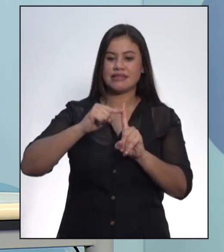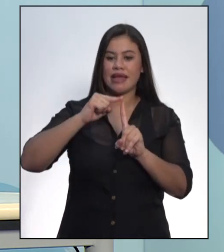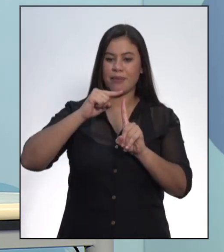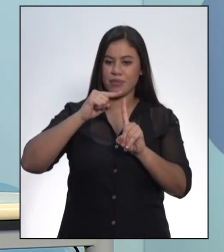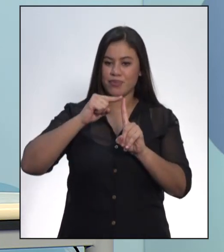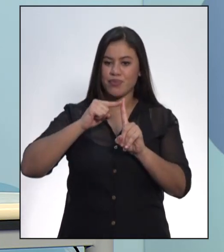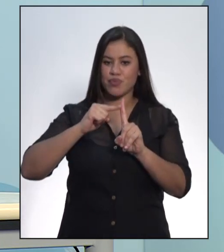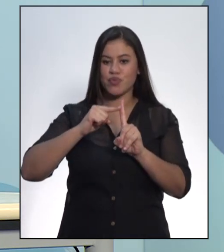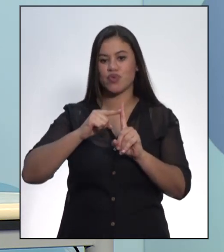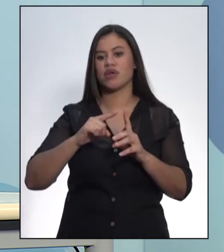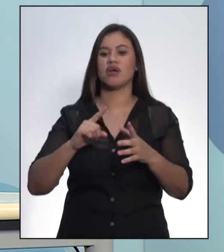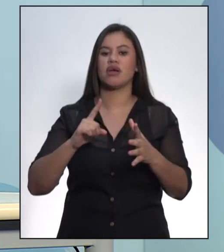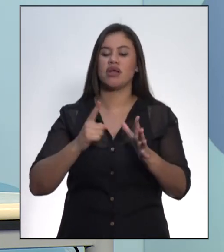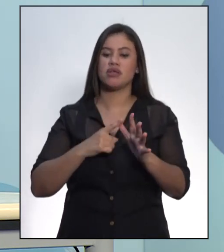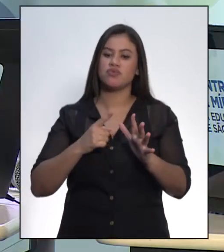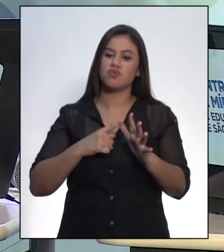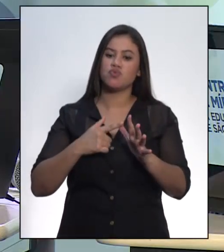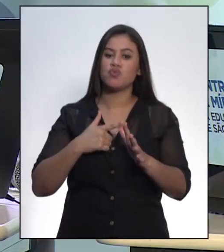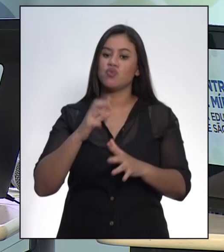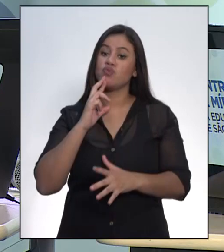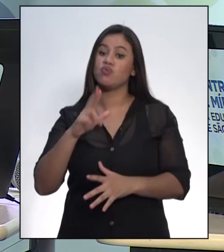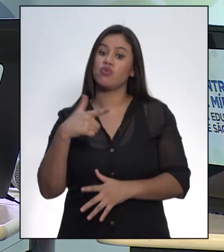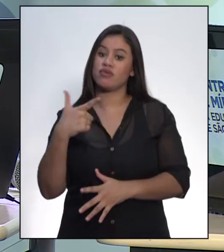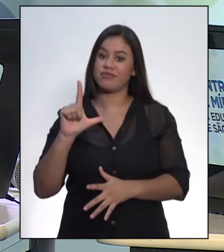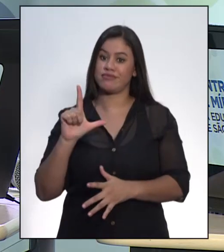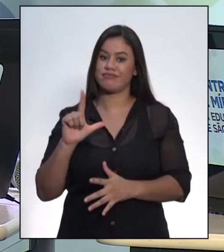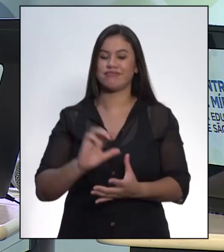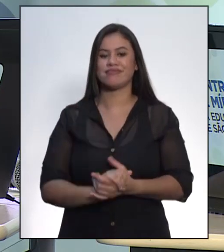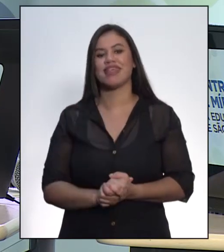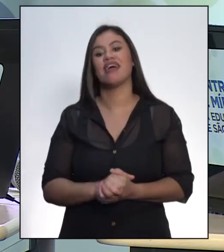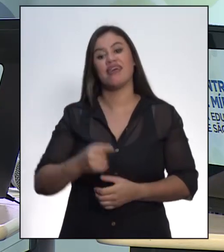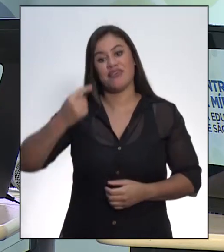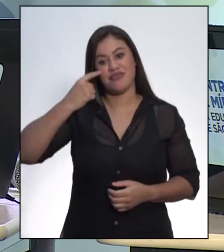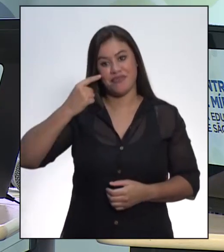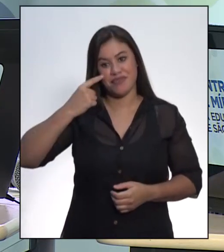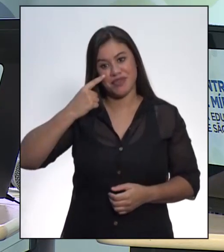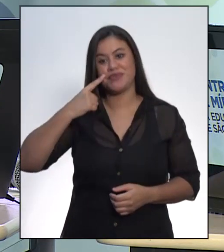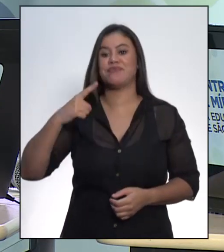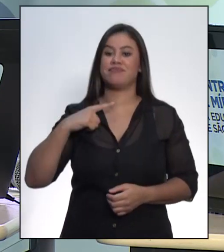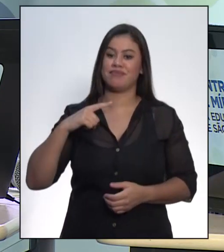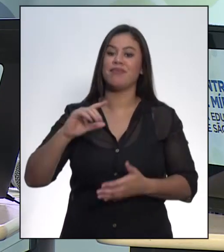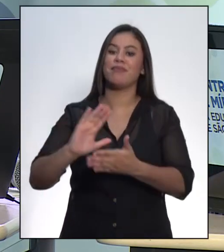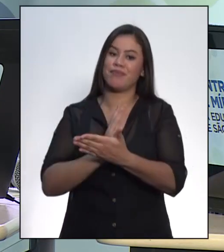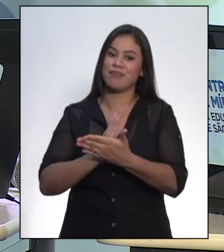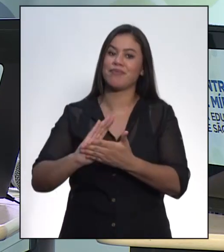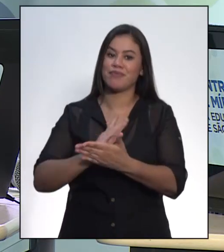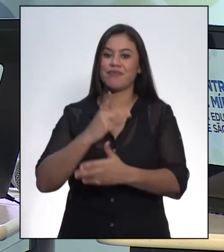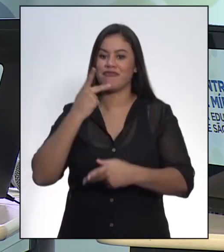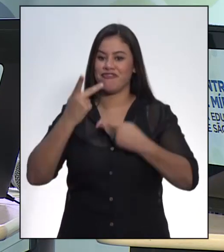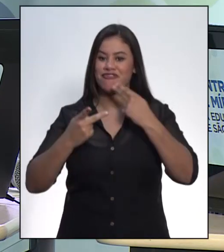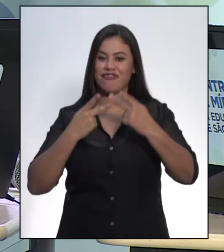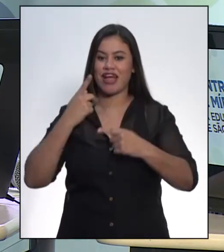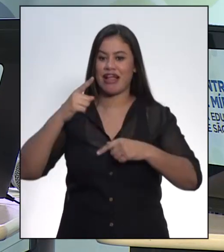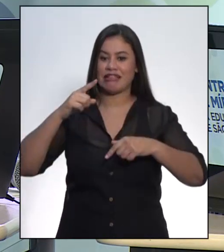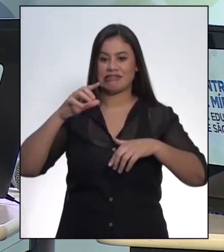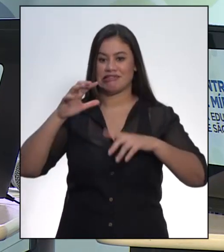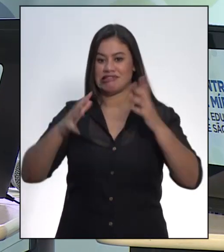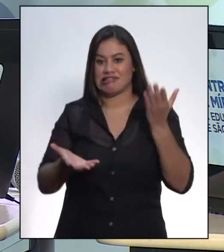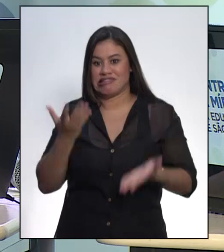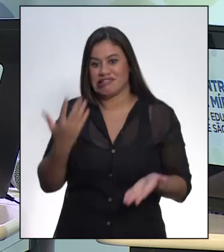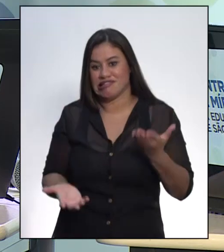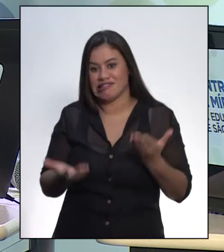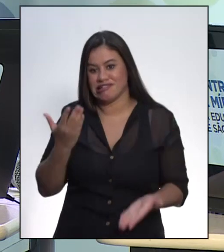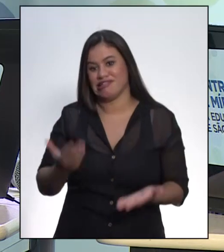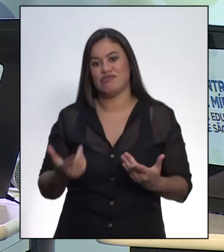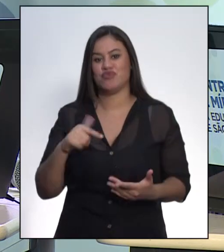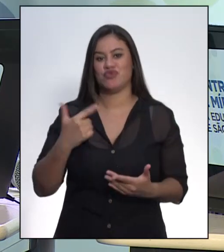Eduardo colocou calor. Ó, que legal. Então, a gente já tem aí um fator que vai causar esse desequilíbrio, vai perturbar o equilíbrio